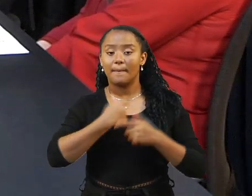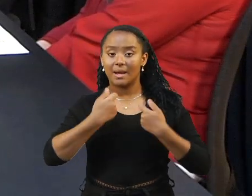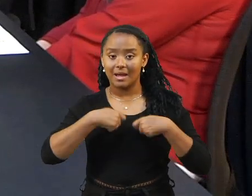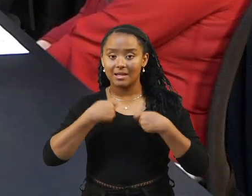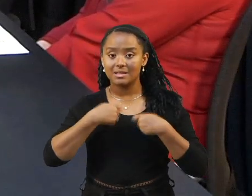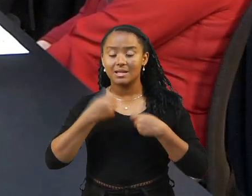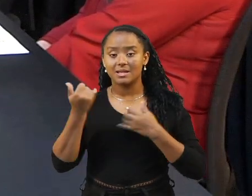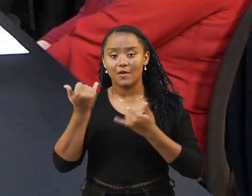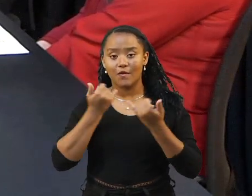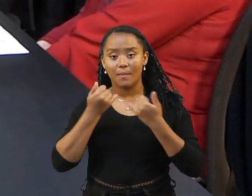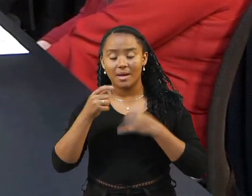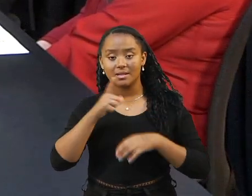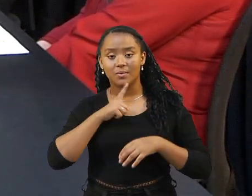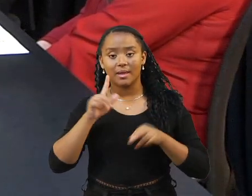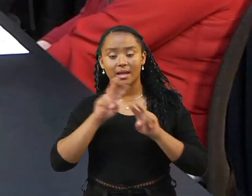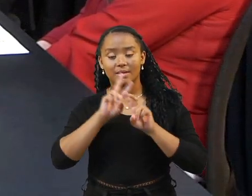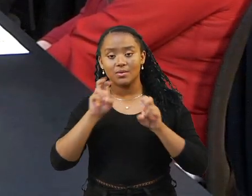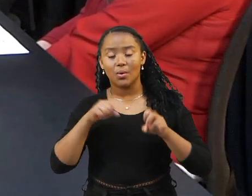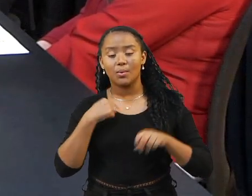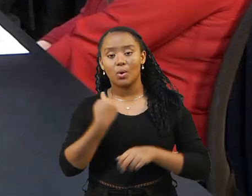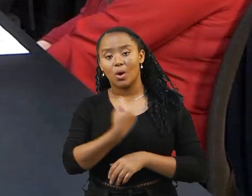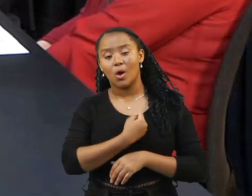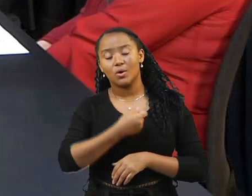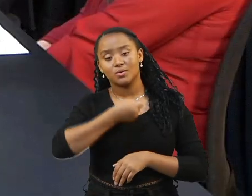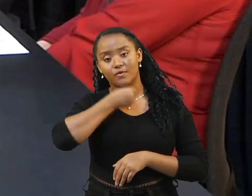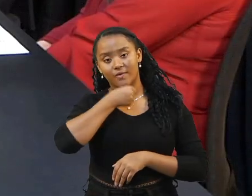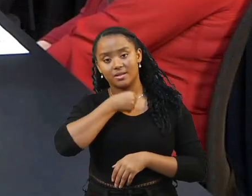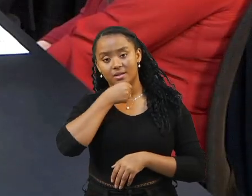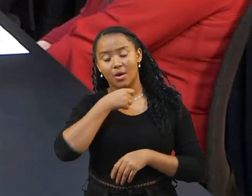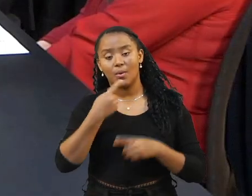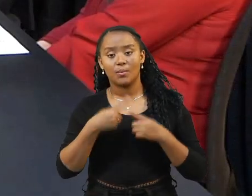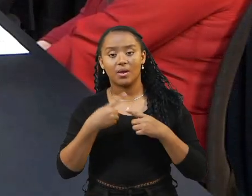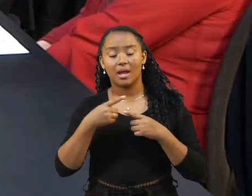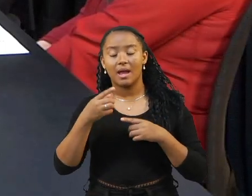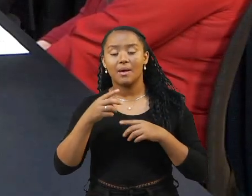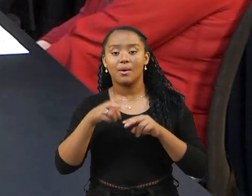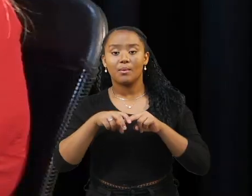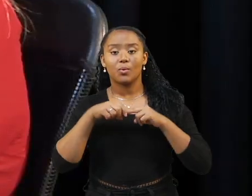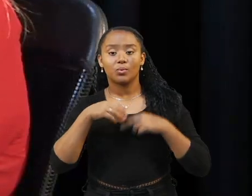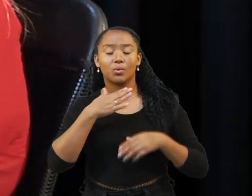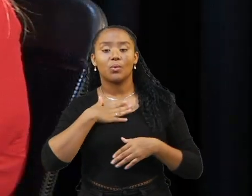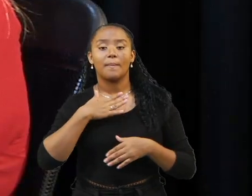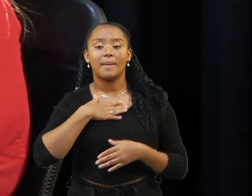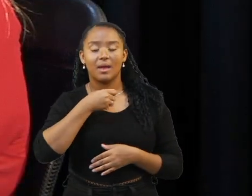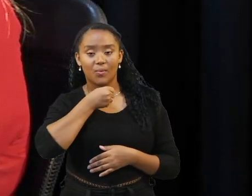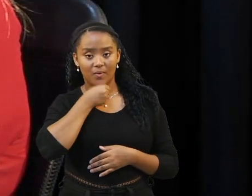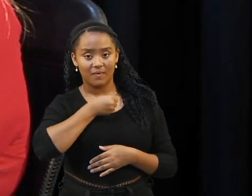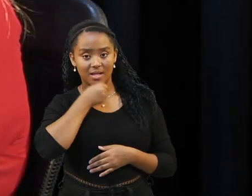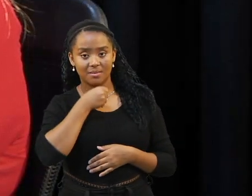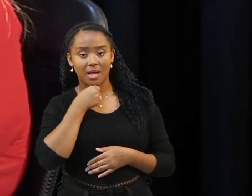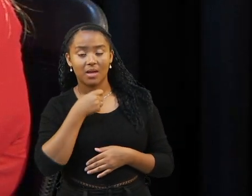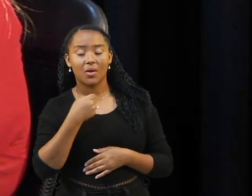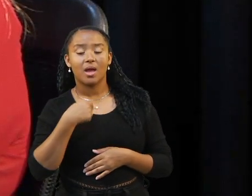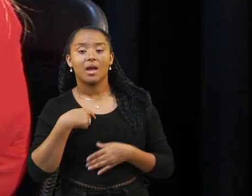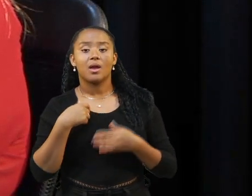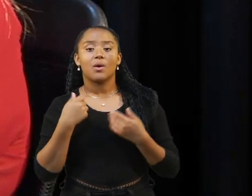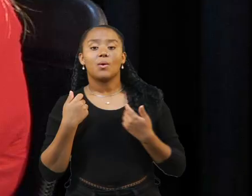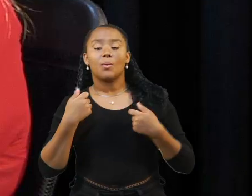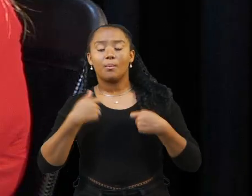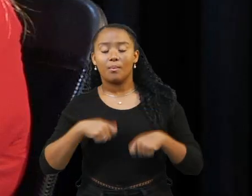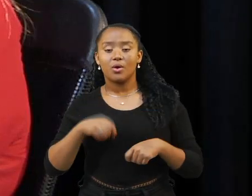temos que ter informação sobre o nosso envelhecimento. A partir do meu